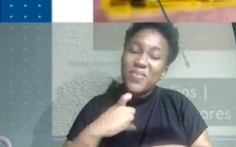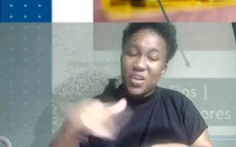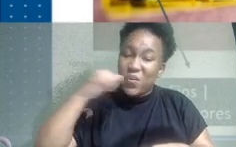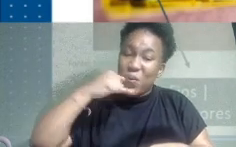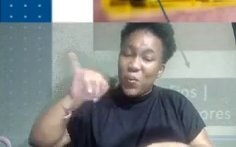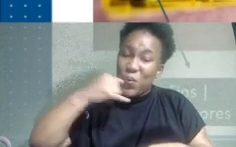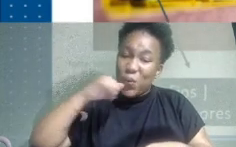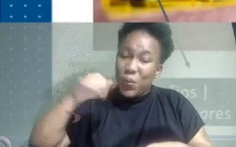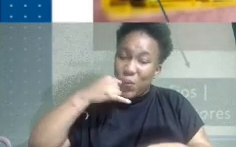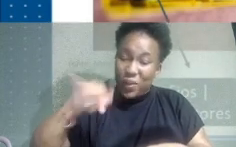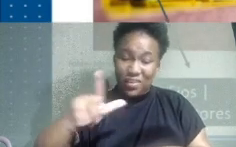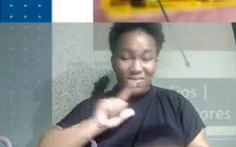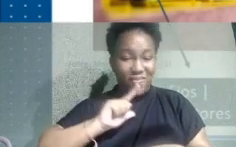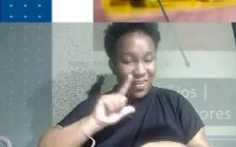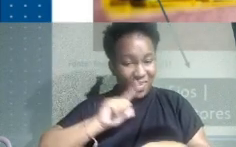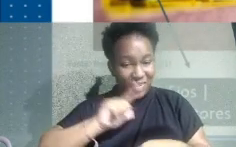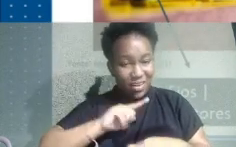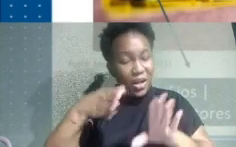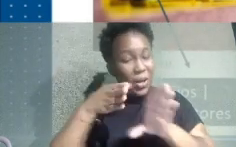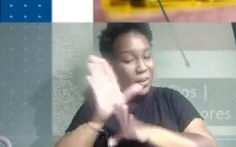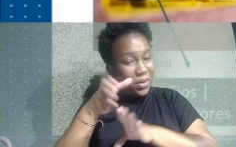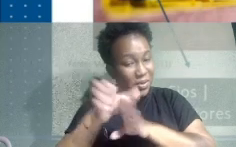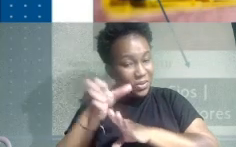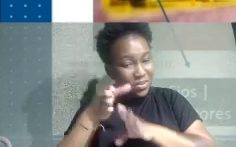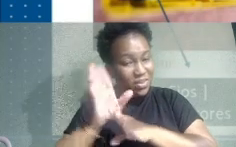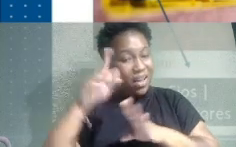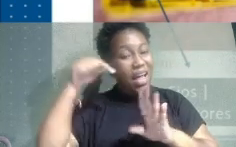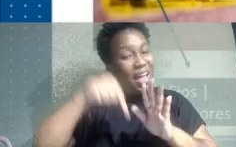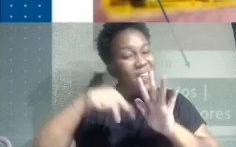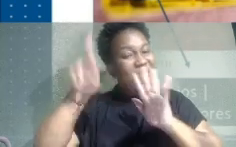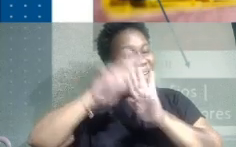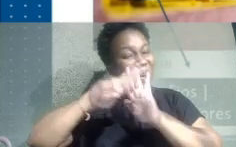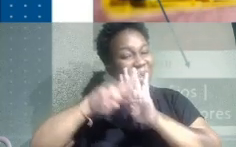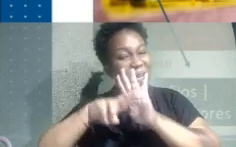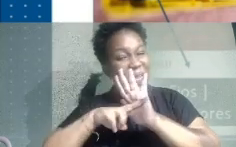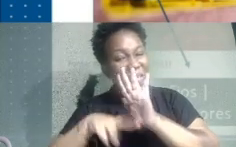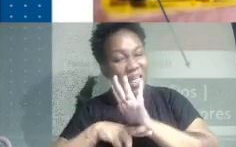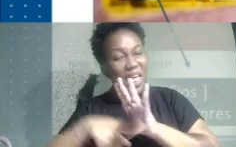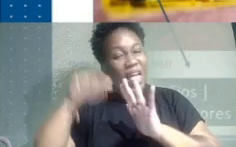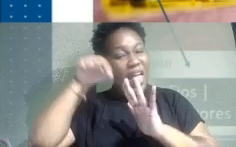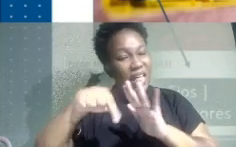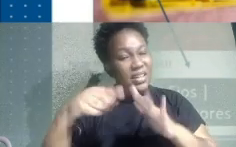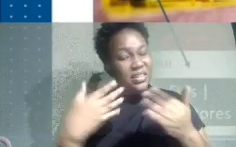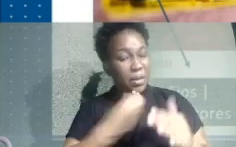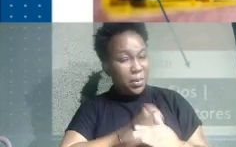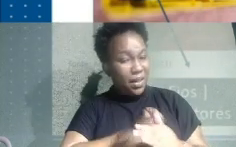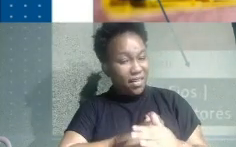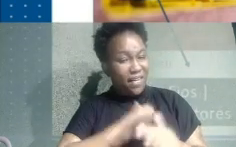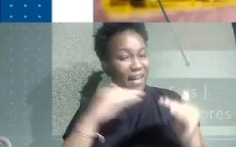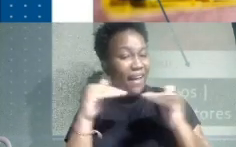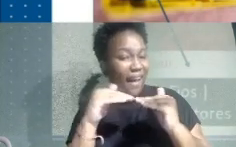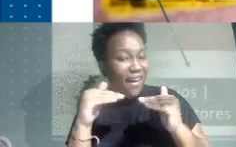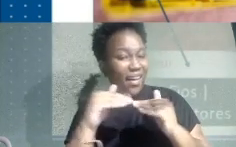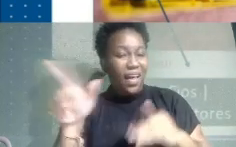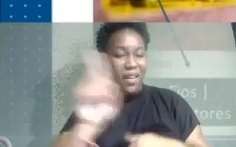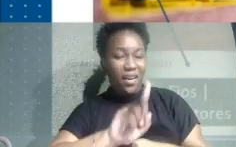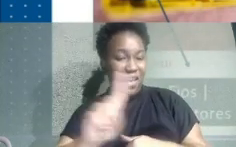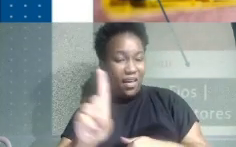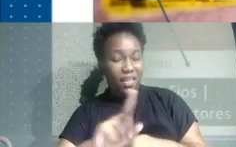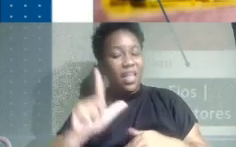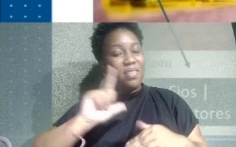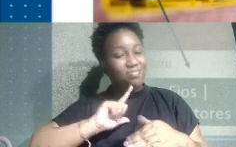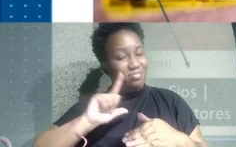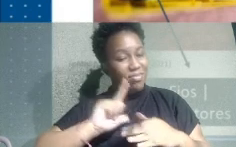Então, ó, de acordo aí com as recomendações da norma. Mas é assim que fica na residência? Não. Nós temos geralmente uma tomada,